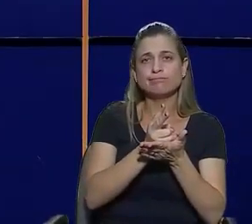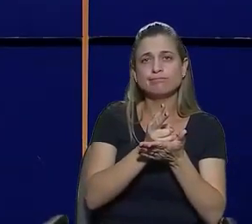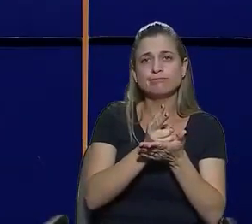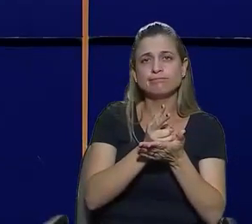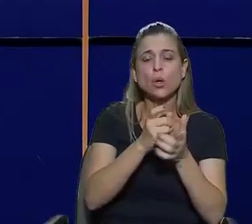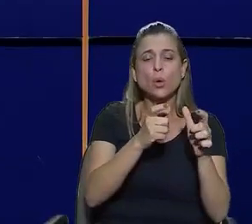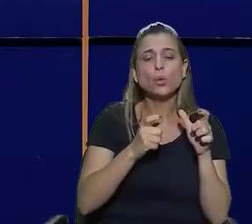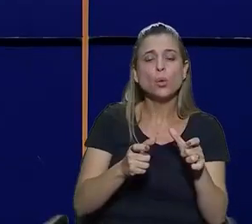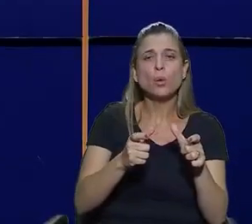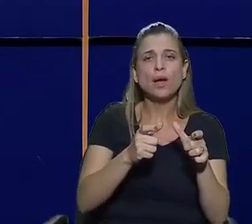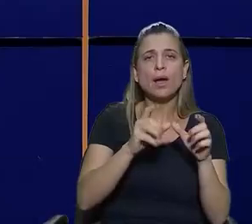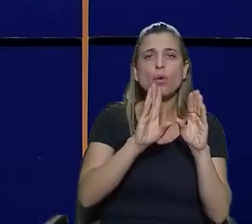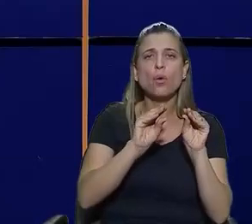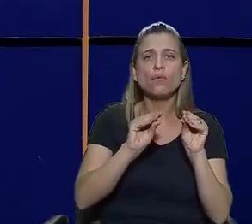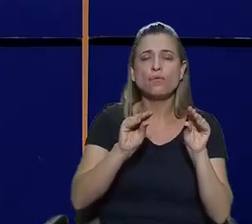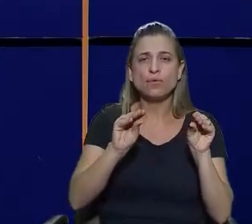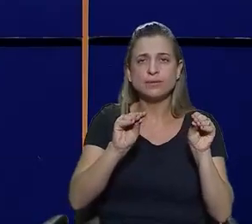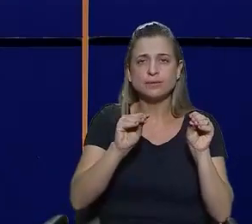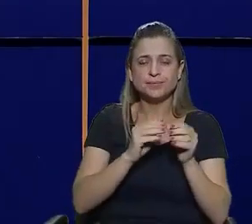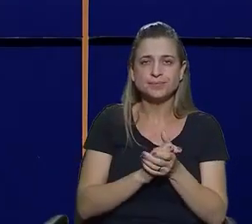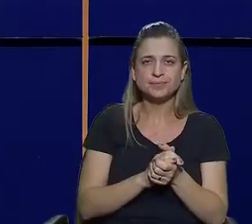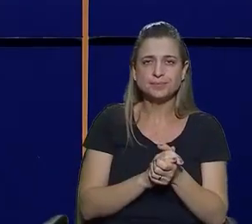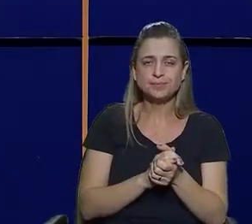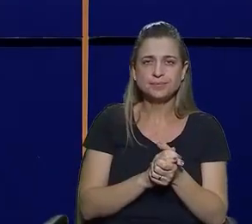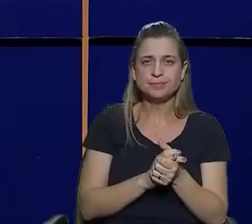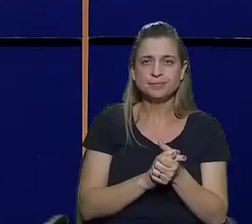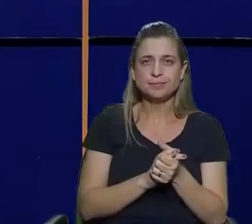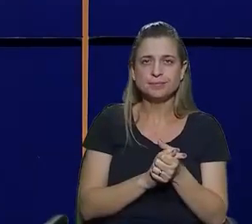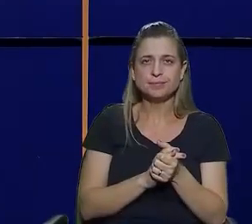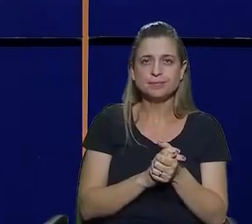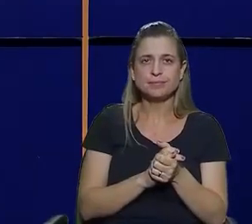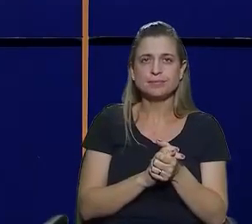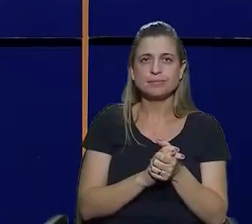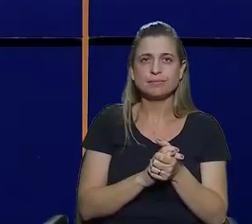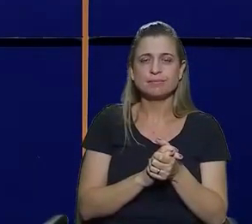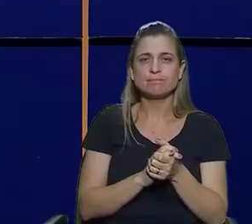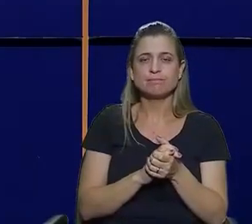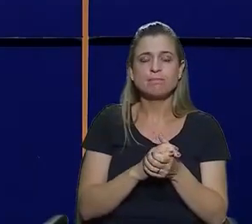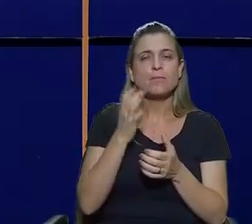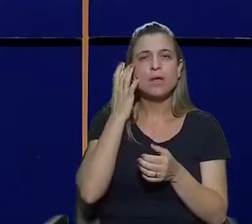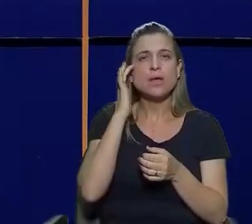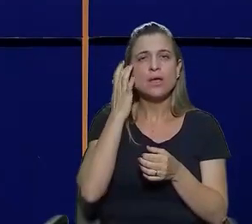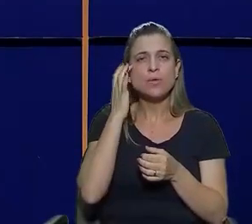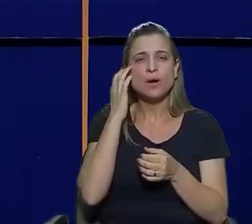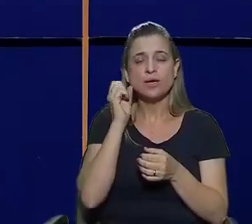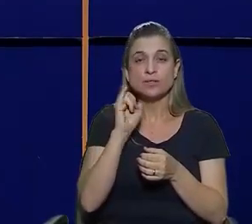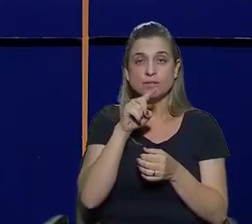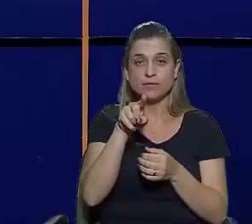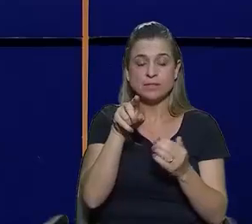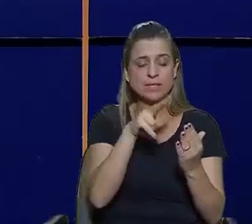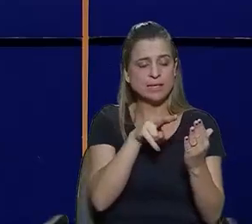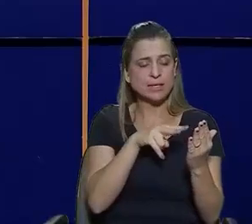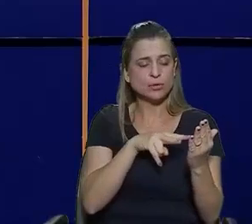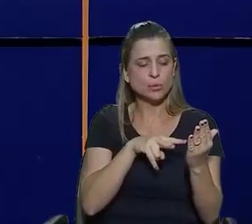confortáveis. E eu acho que quando você se envolve com a leitura, e essa leitura que